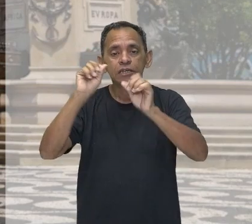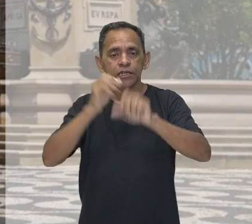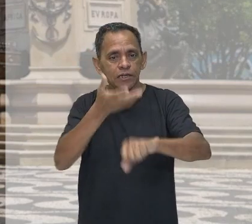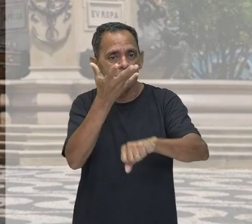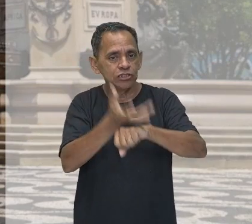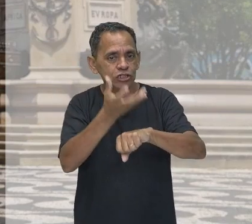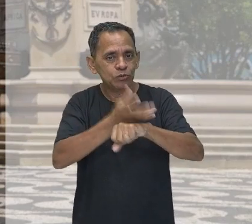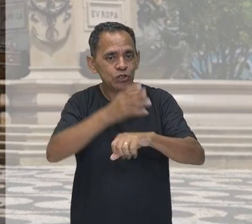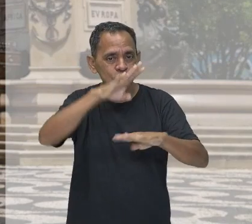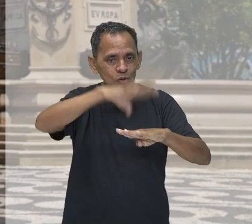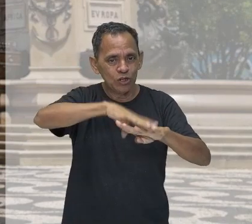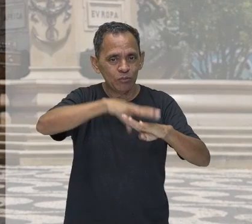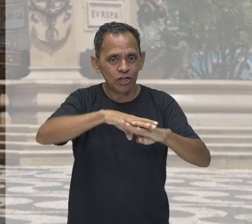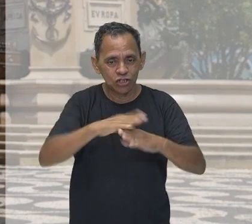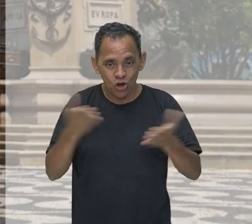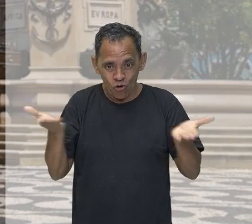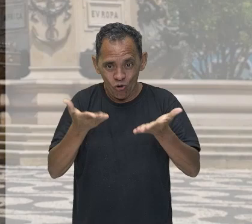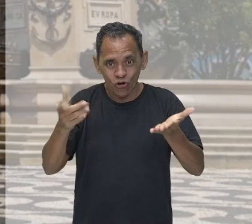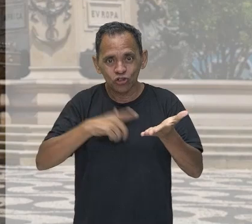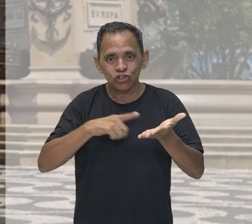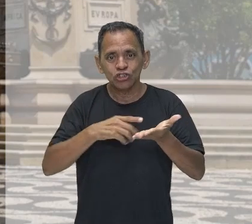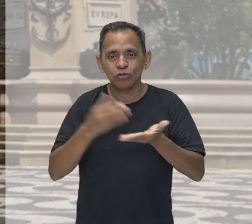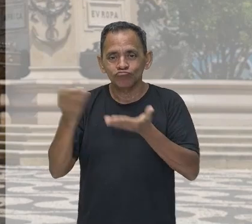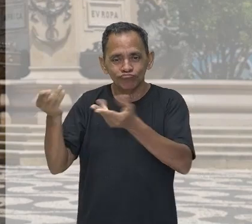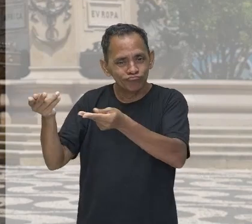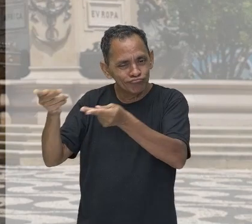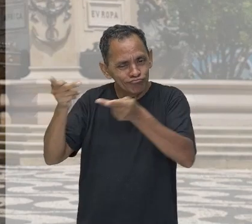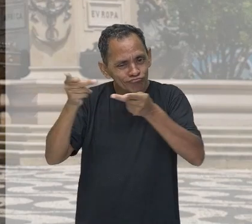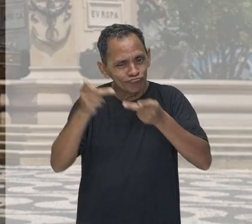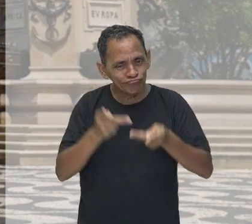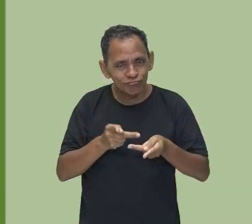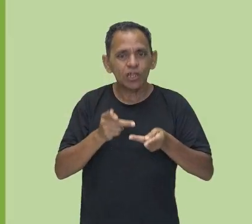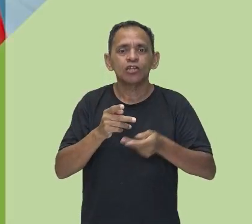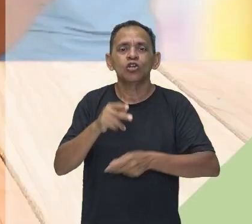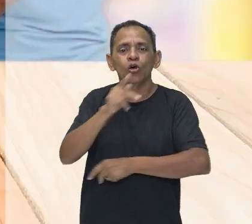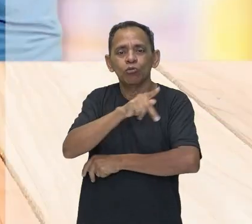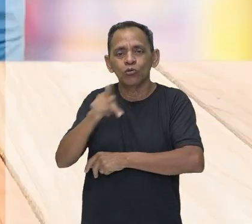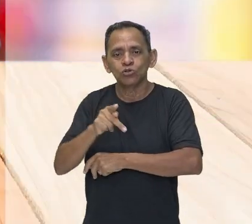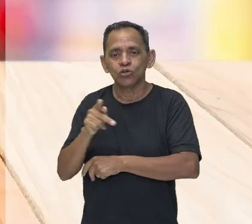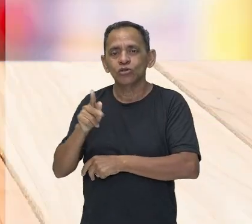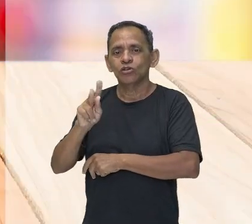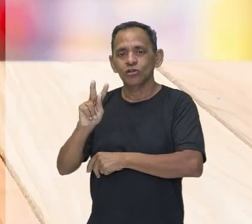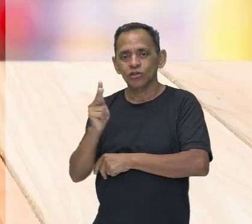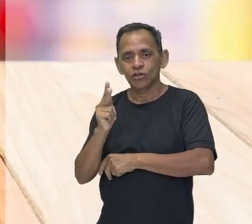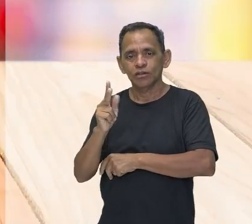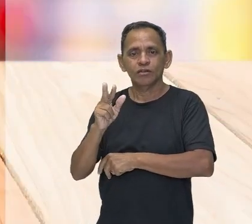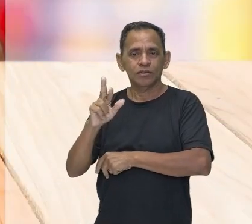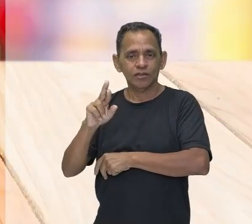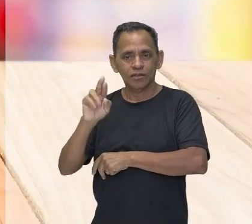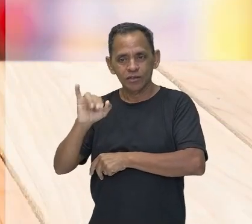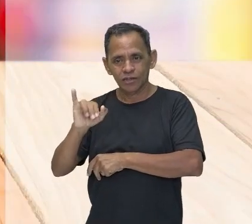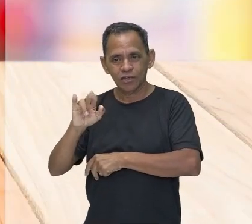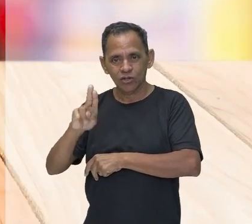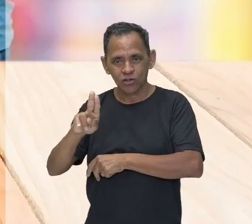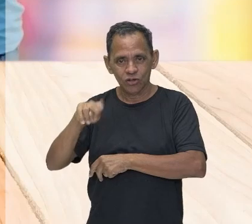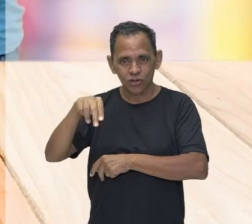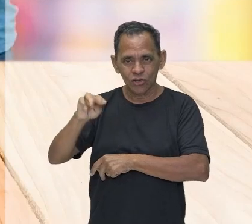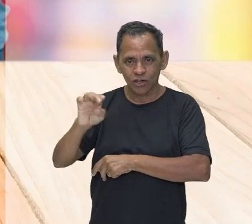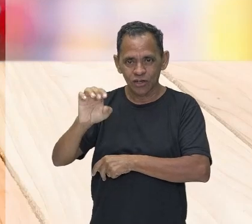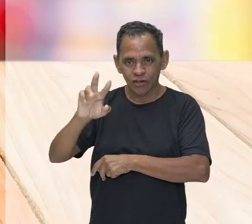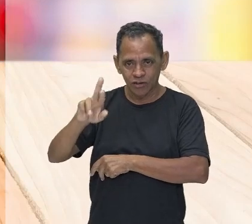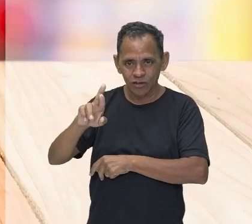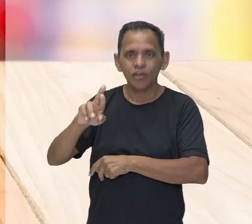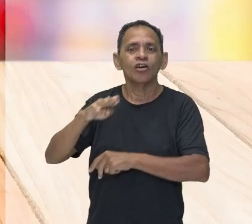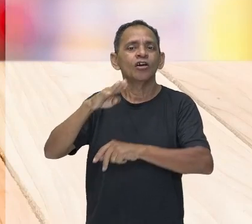convidado muito especial, o professor Rilner de matemática. Tudo bom? Tudo bom. E aí,